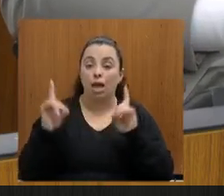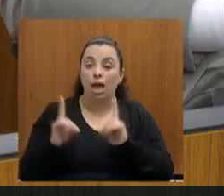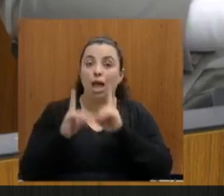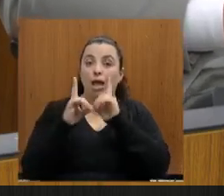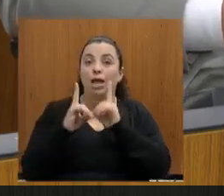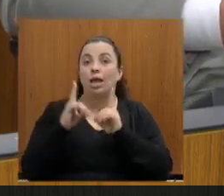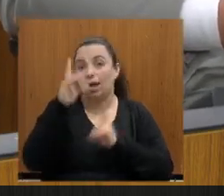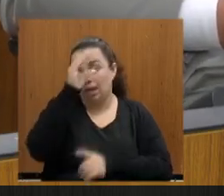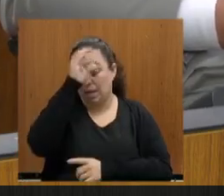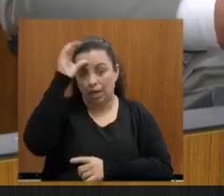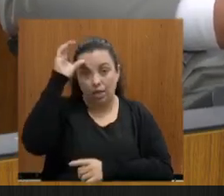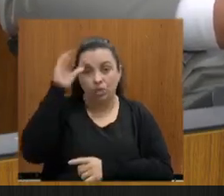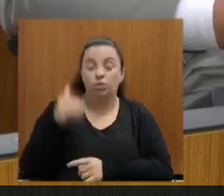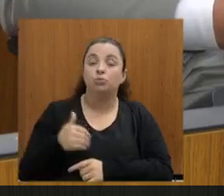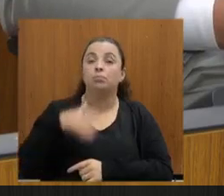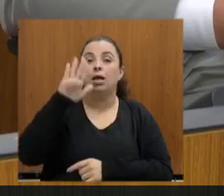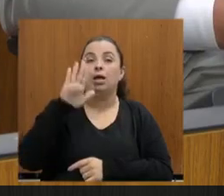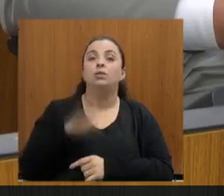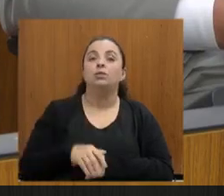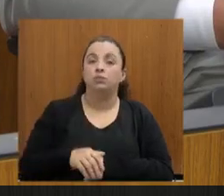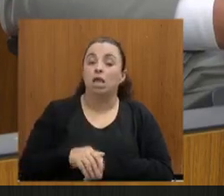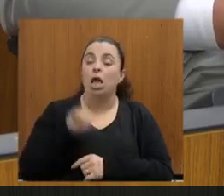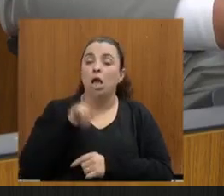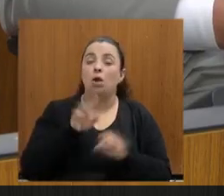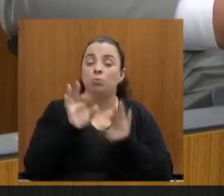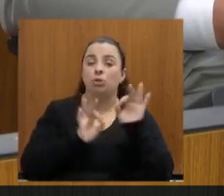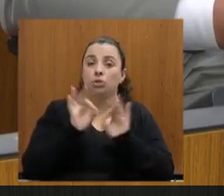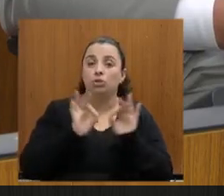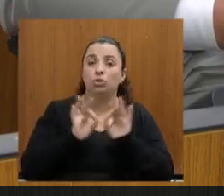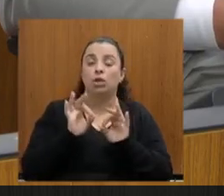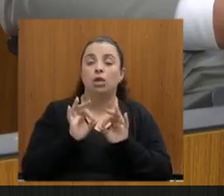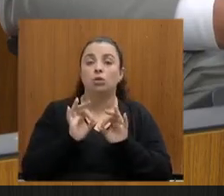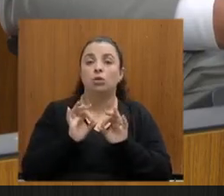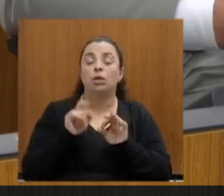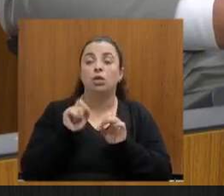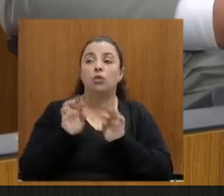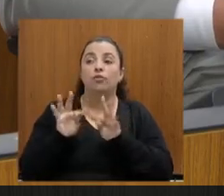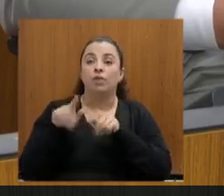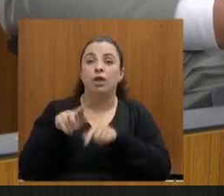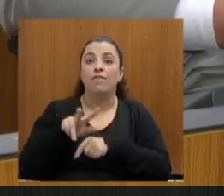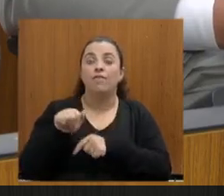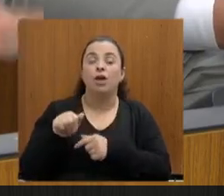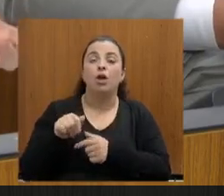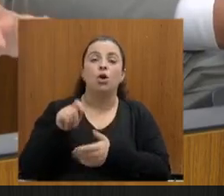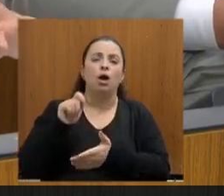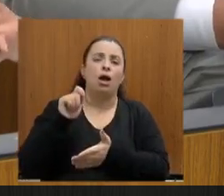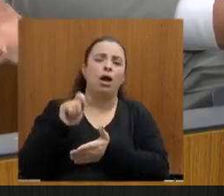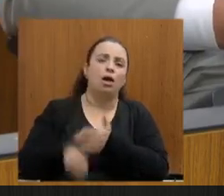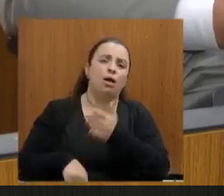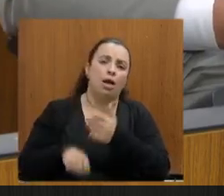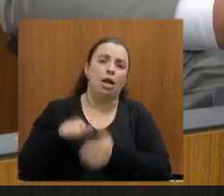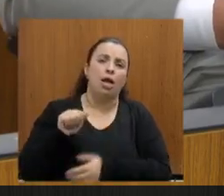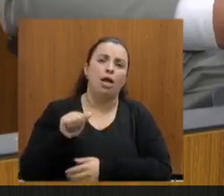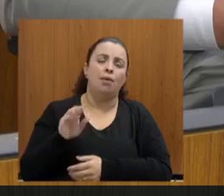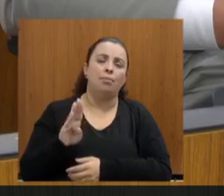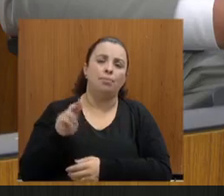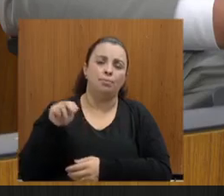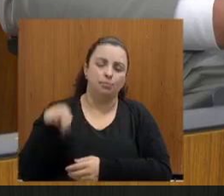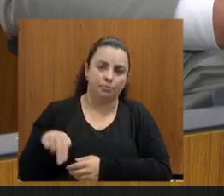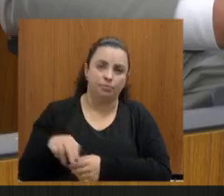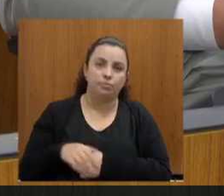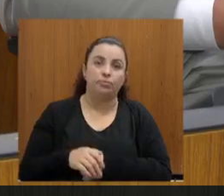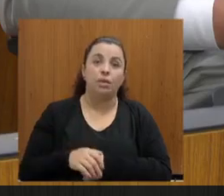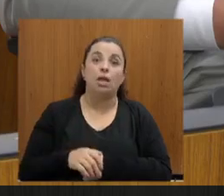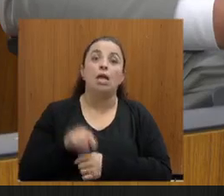mais é mais conhecido como o projeto na qual já contratamos a IBM né mas esse projeto é que permite